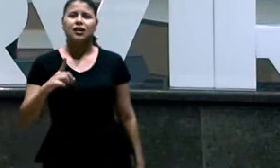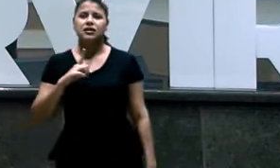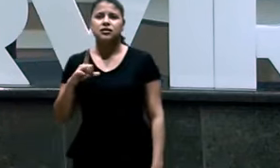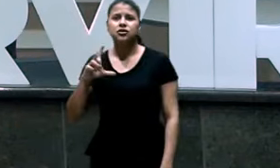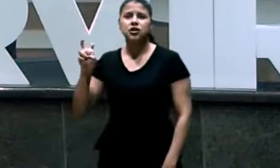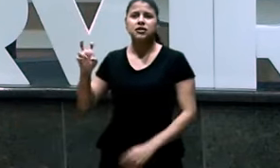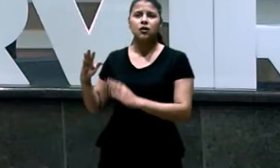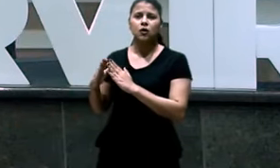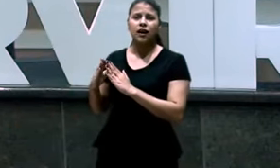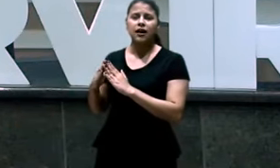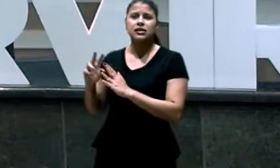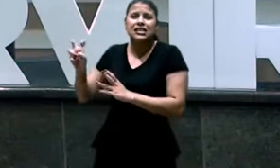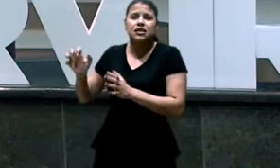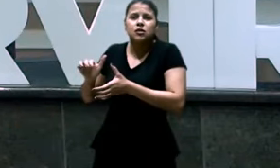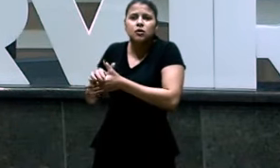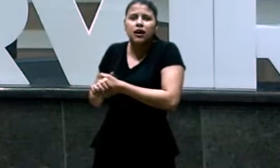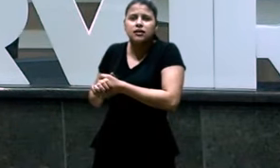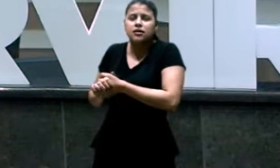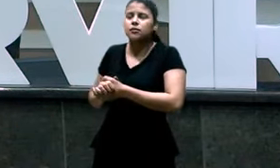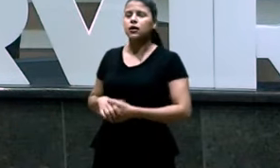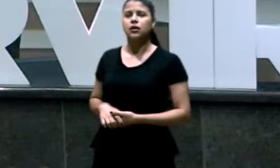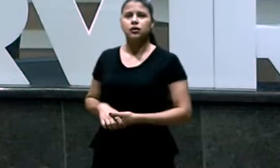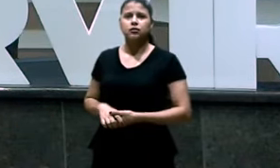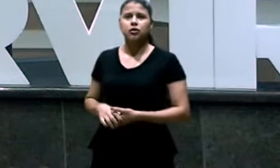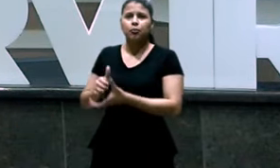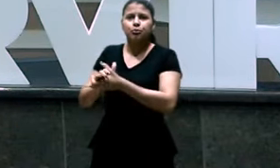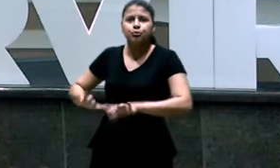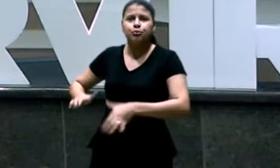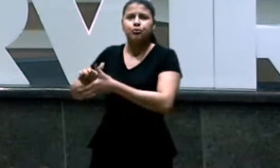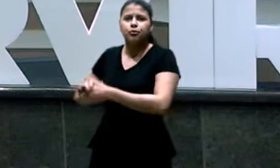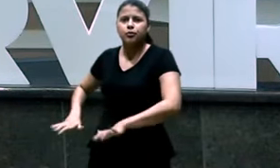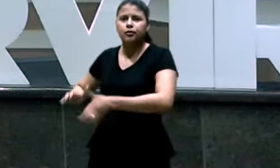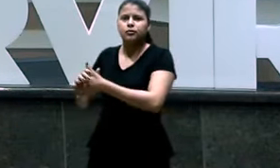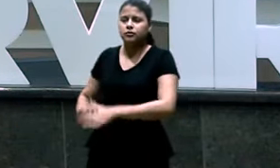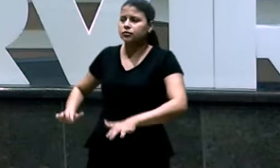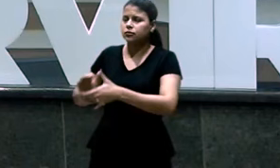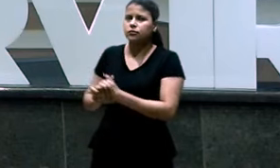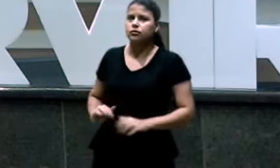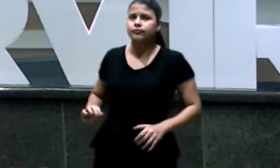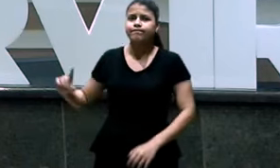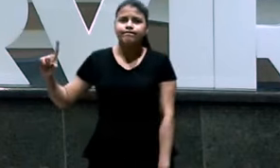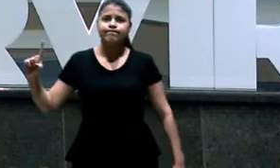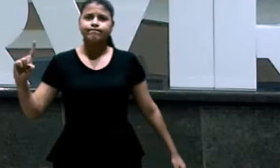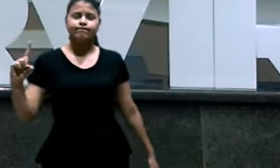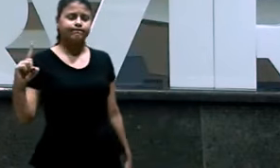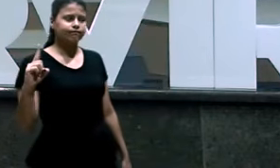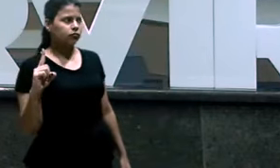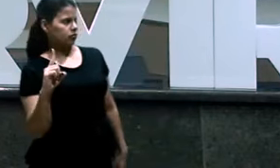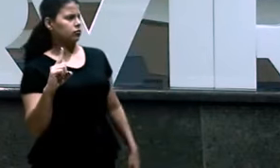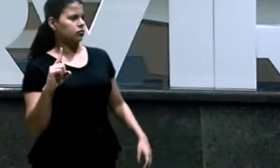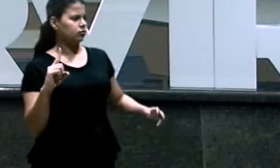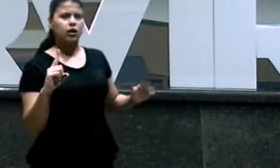casamento, 5 alianças jogadas fora, e agora está ficando com alguém. Quando ela chegou no poço, Jesus levantou e disse: